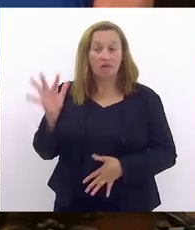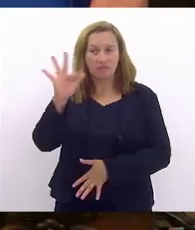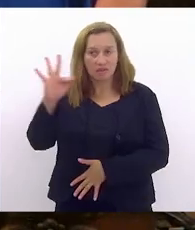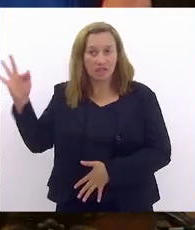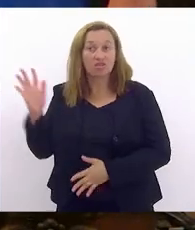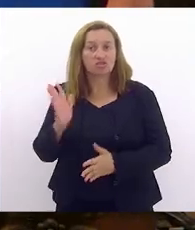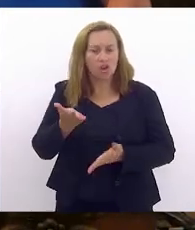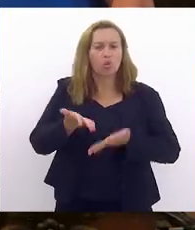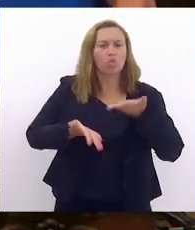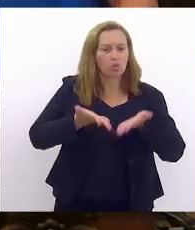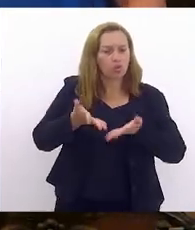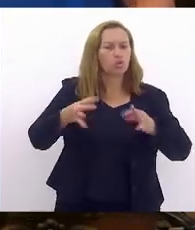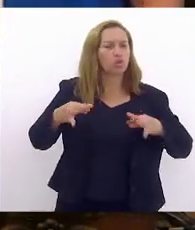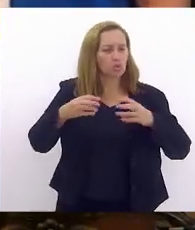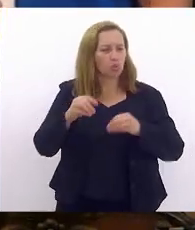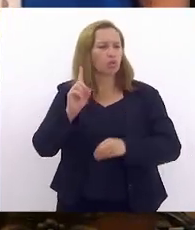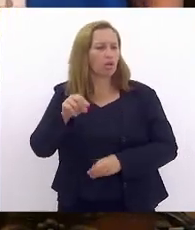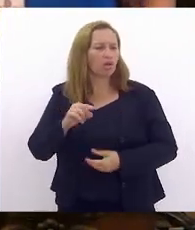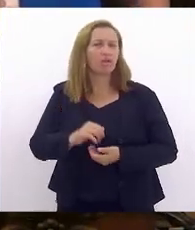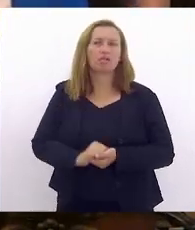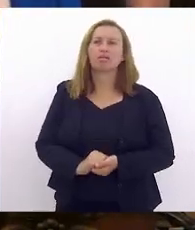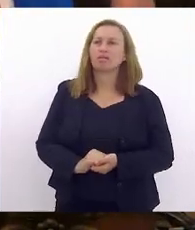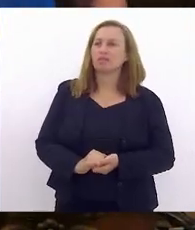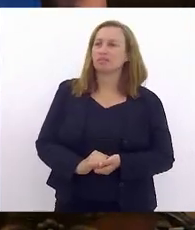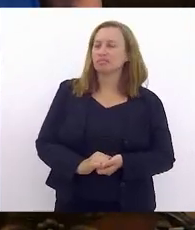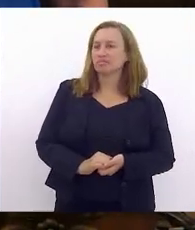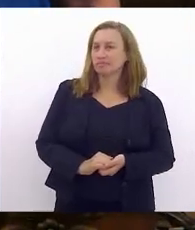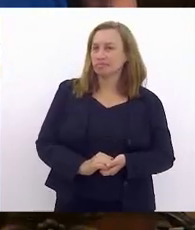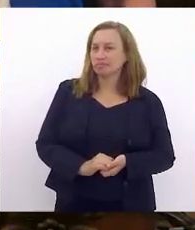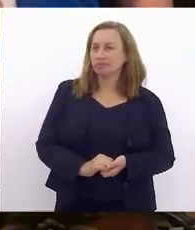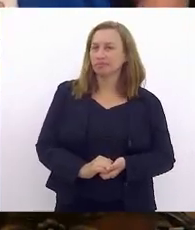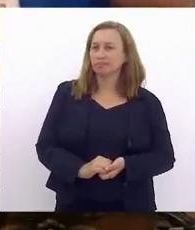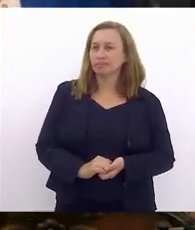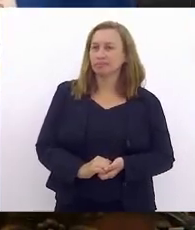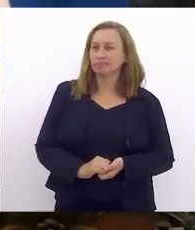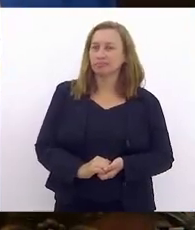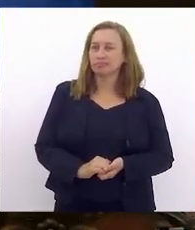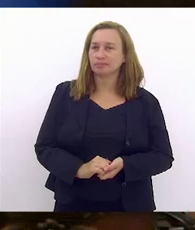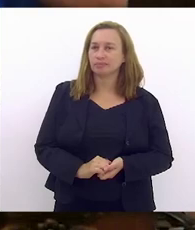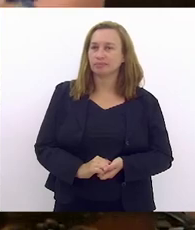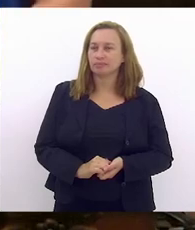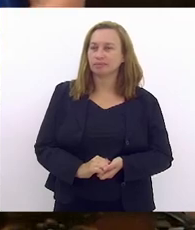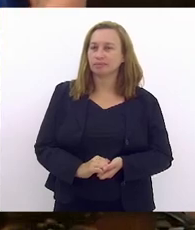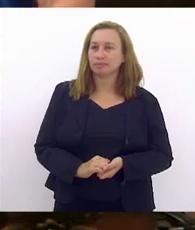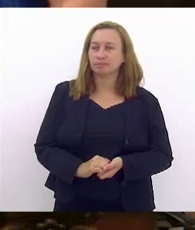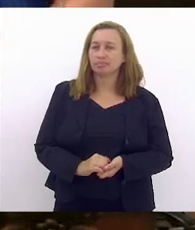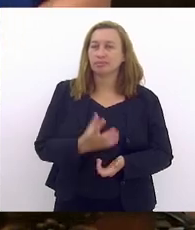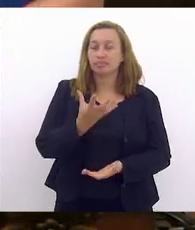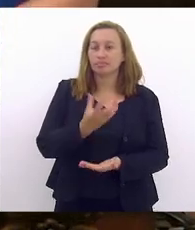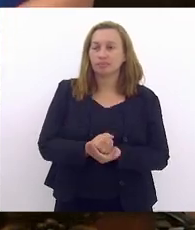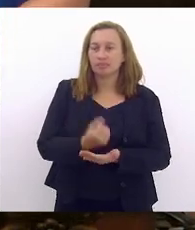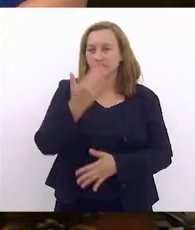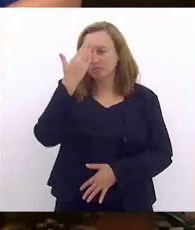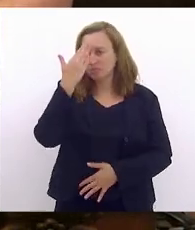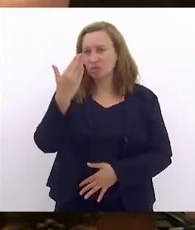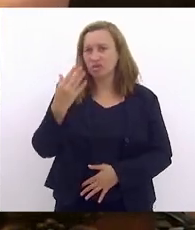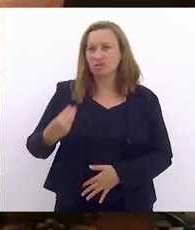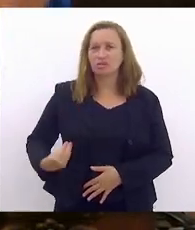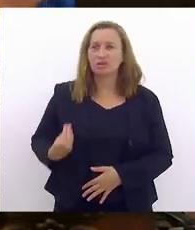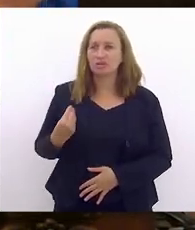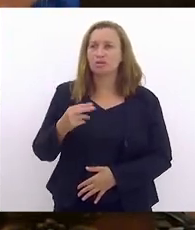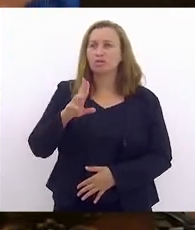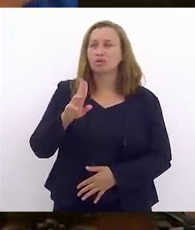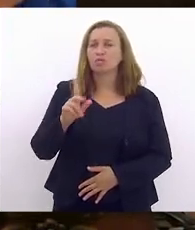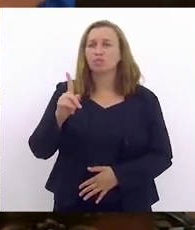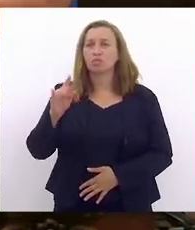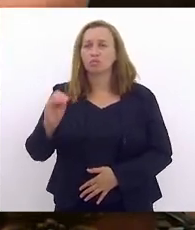já cuidou, não é isso? Olha aqui, registro e agradeço a presença de Hugo Júnior,